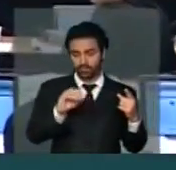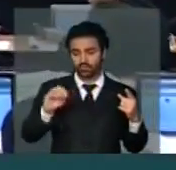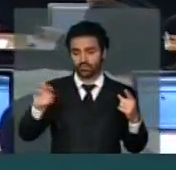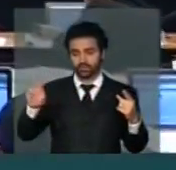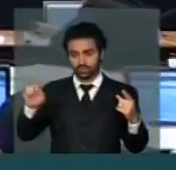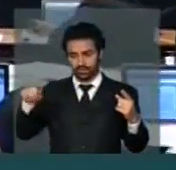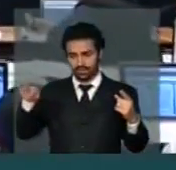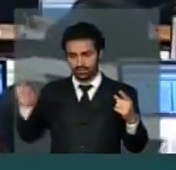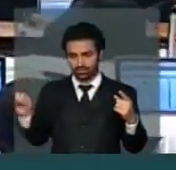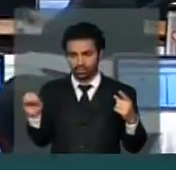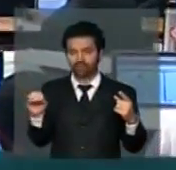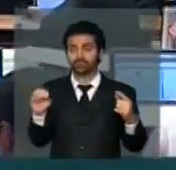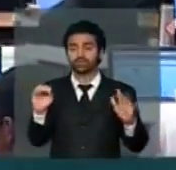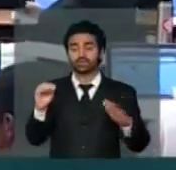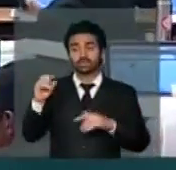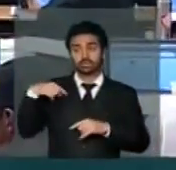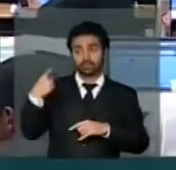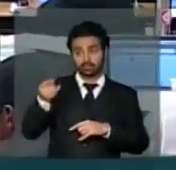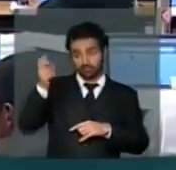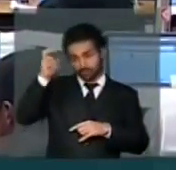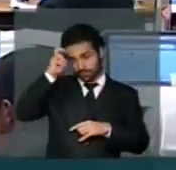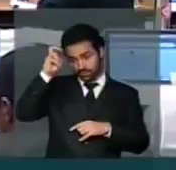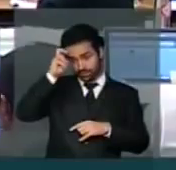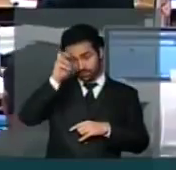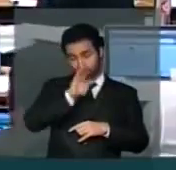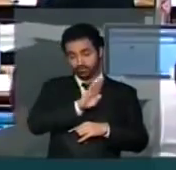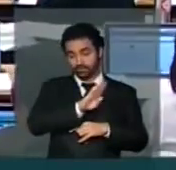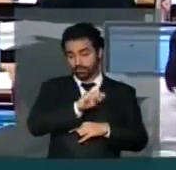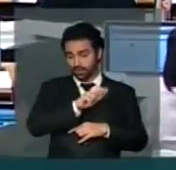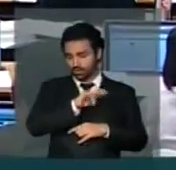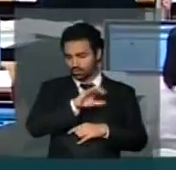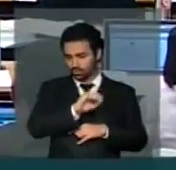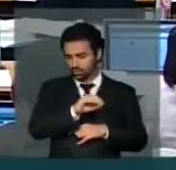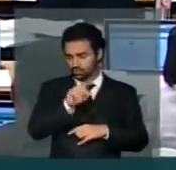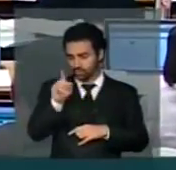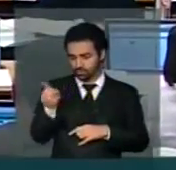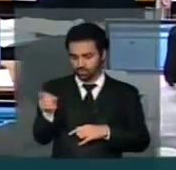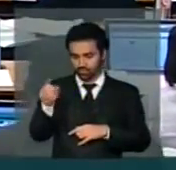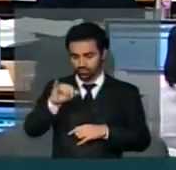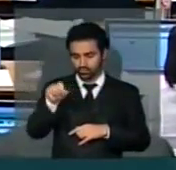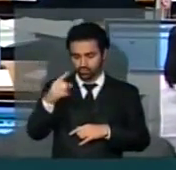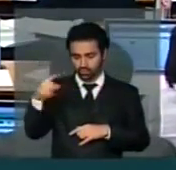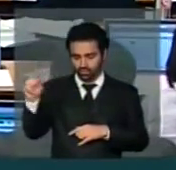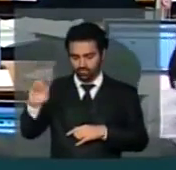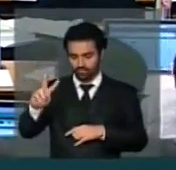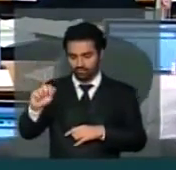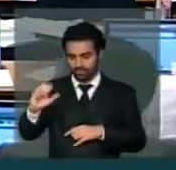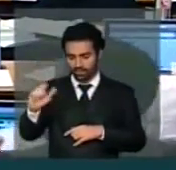Duque. Na quinta-feira, o senhor Barusco e o senhor João Vacari.